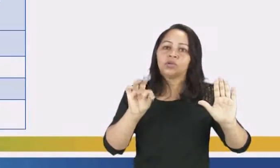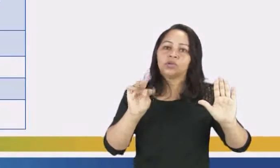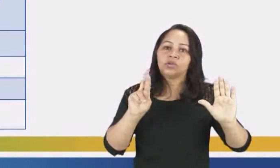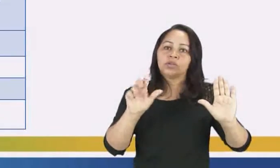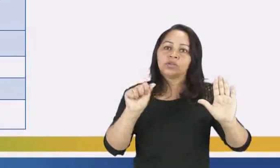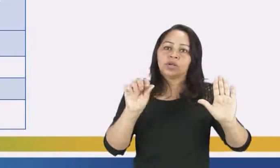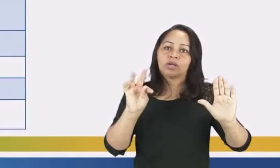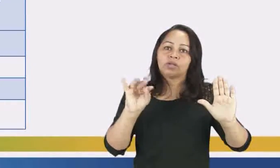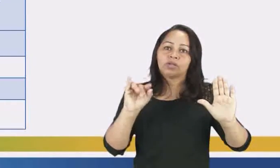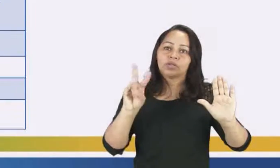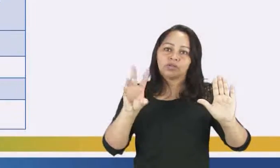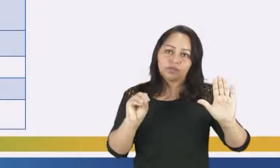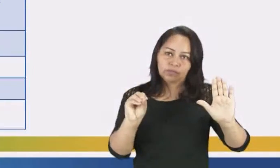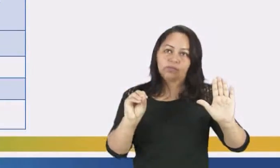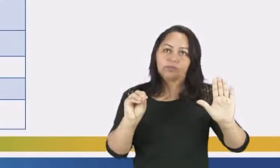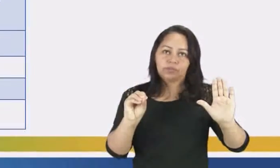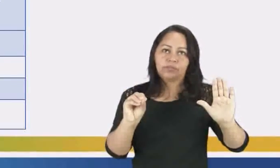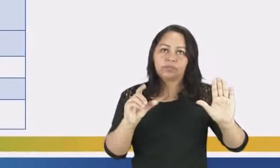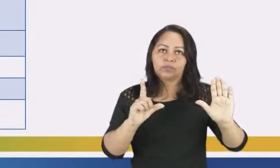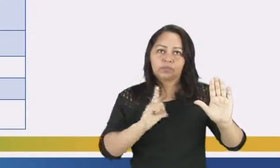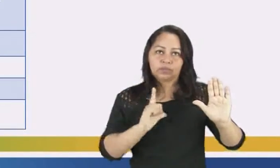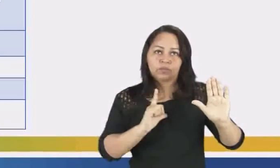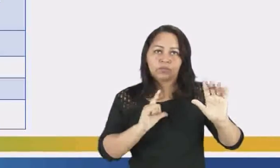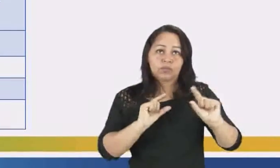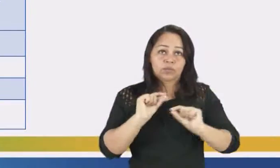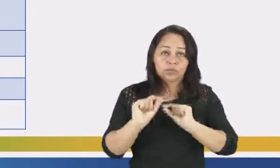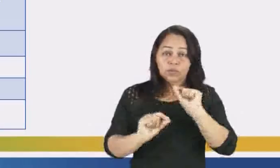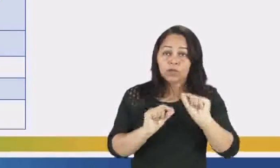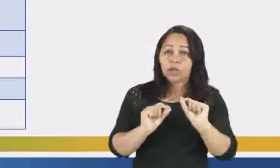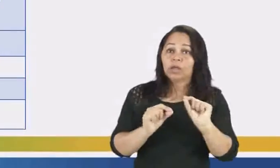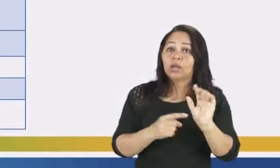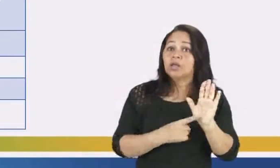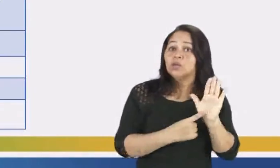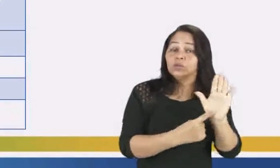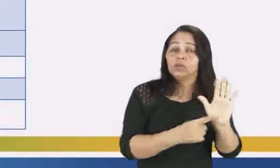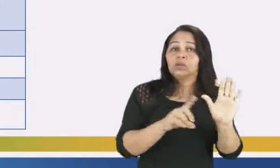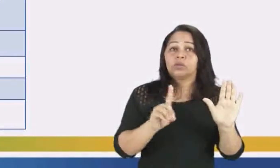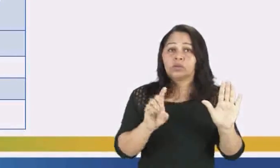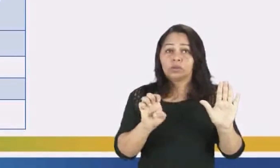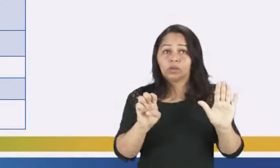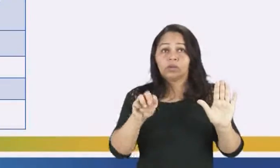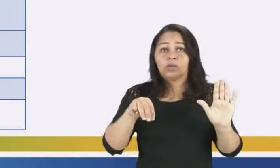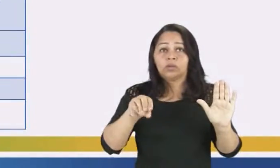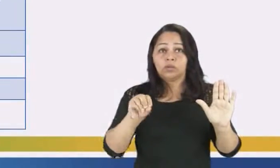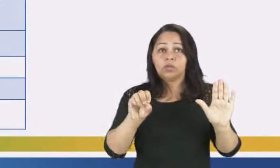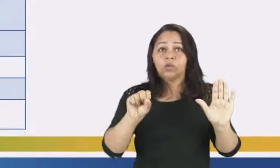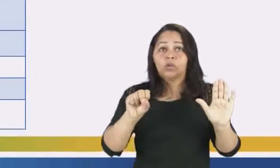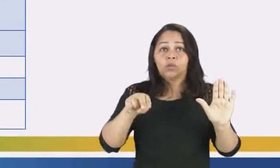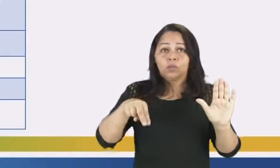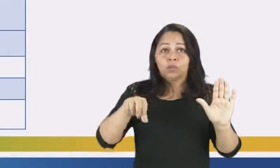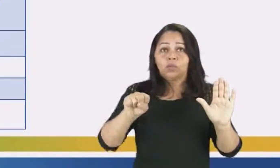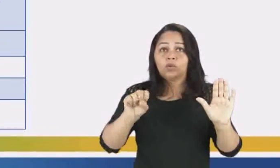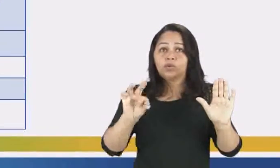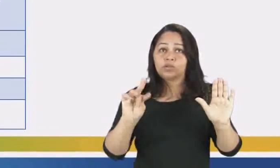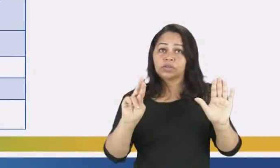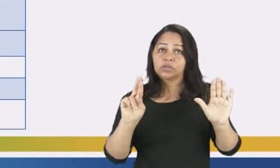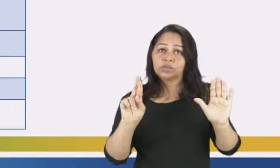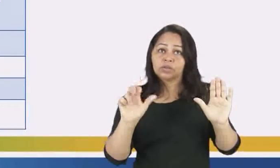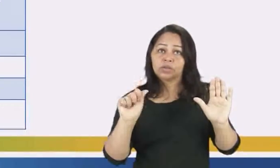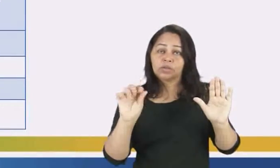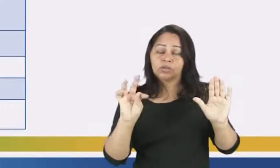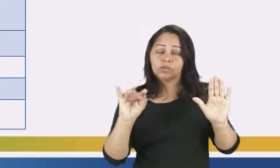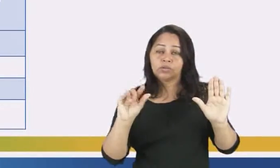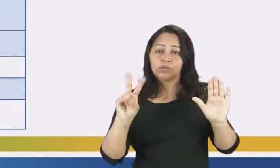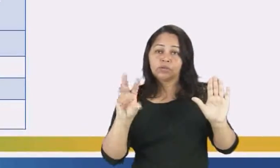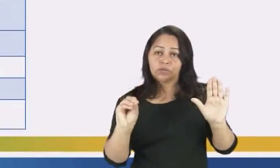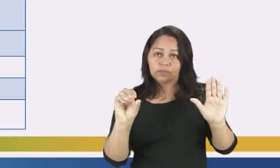são 3, né? Primeira, segunda e terceira pessoa. Nós temos aí os pronomes que são variáveis, ou seja, que eles